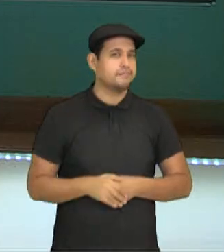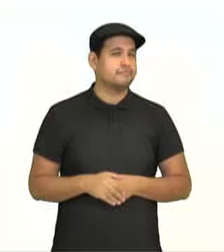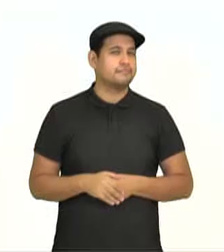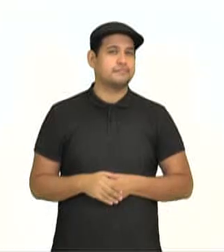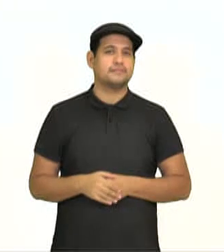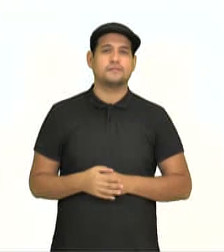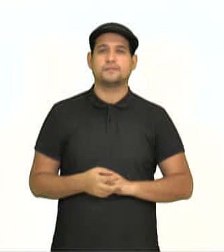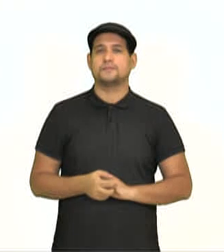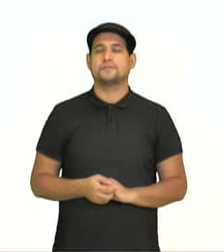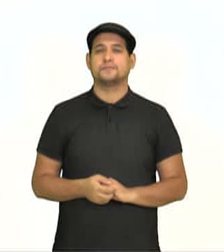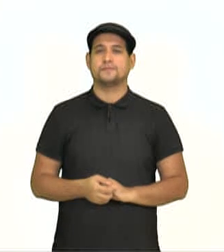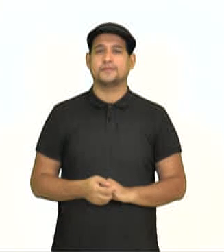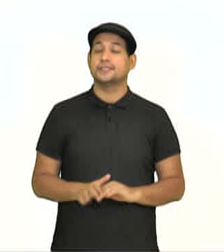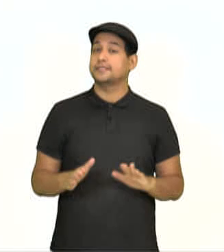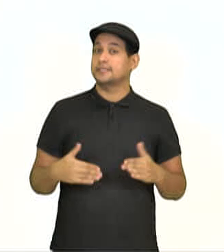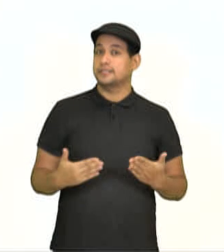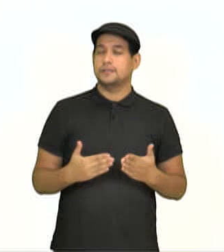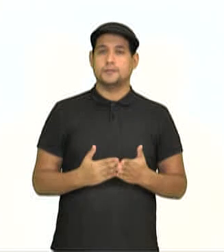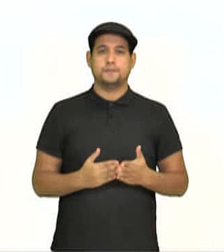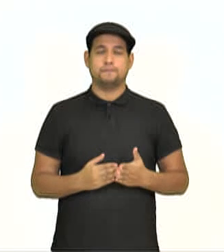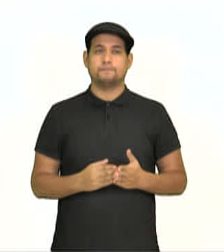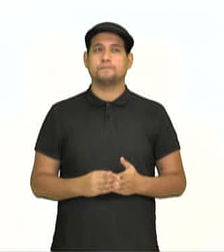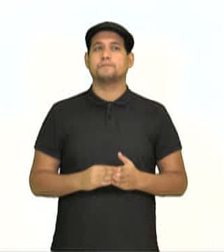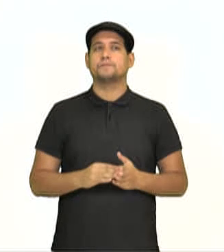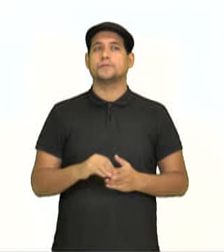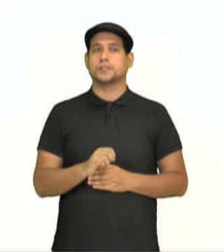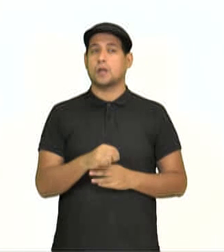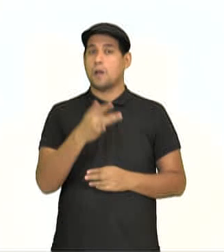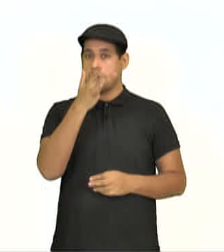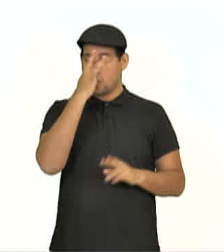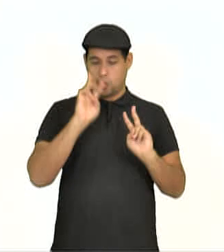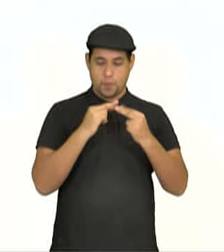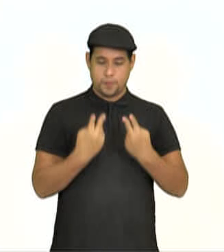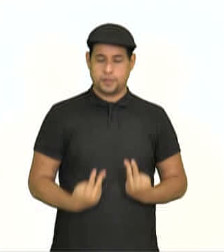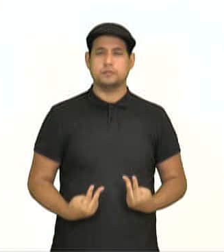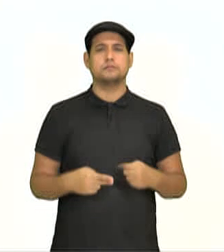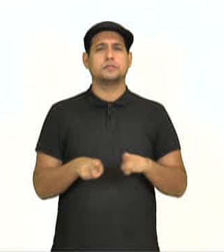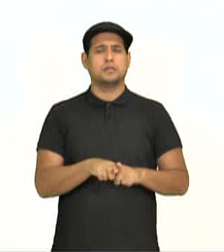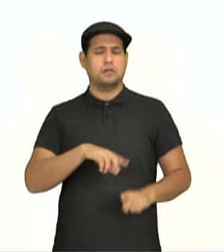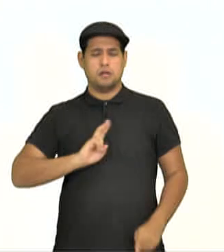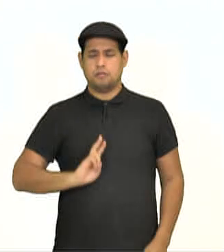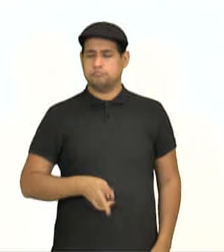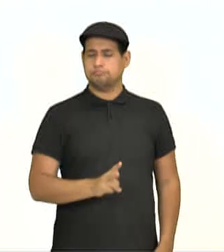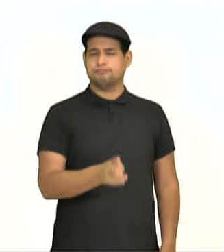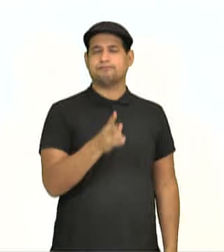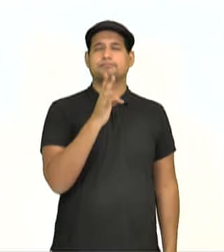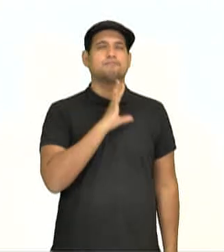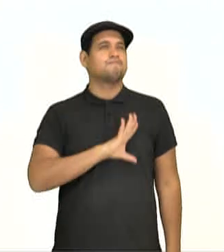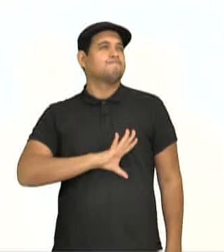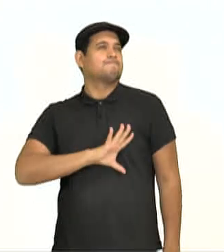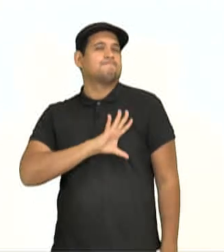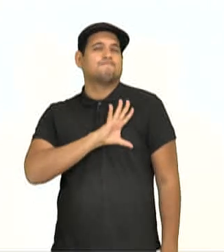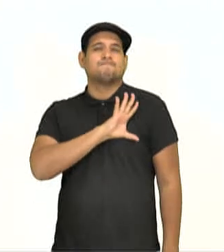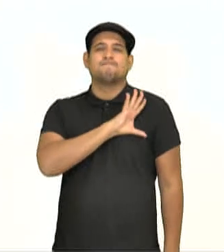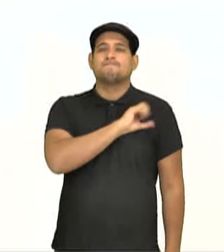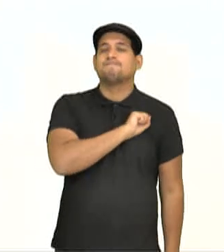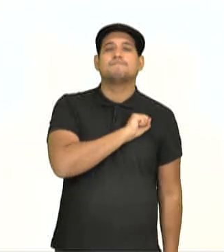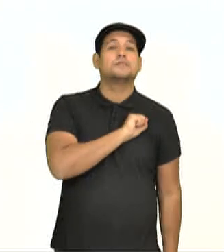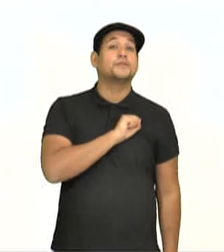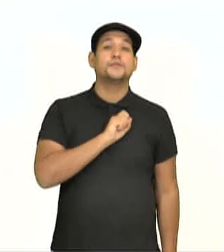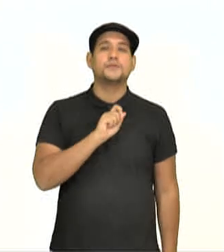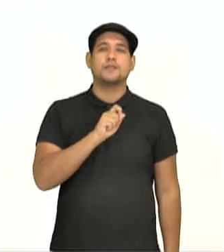será? Bom, o ser humano, né? O ser humano, ele sempre foi apaixonado por